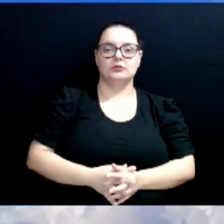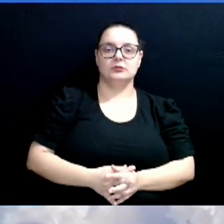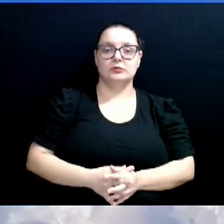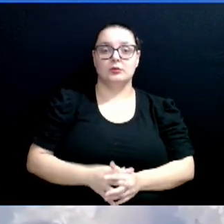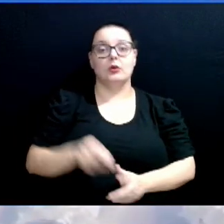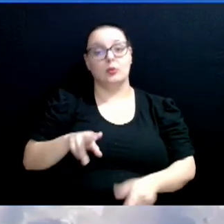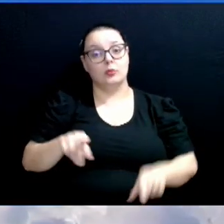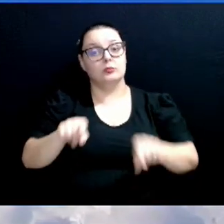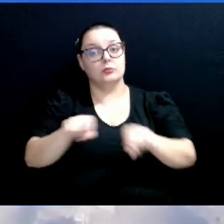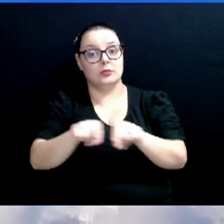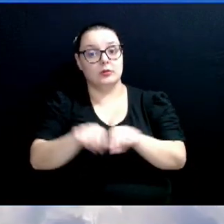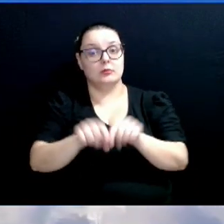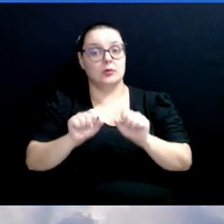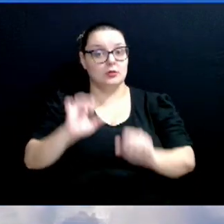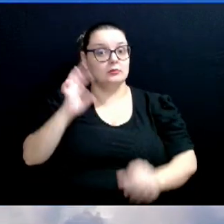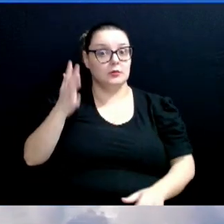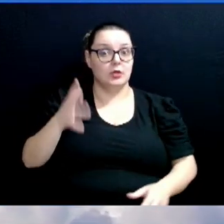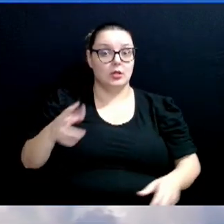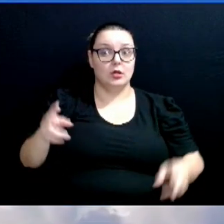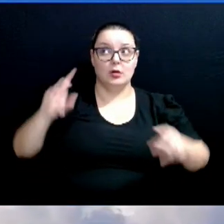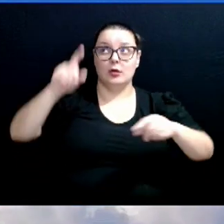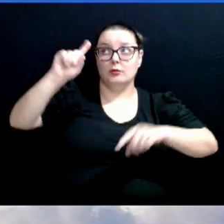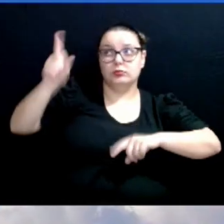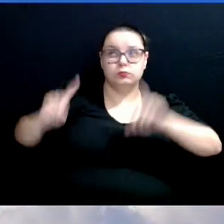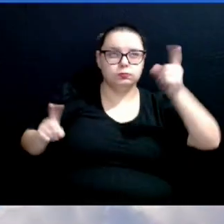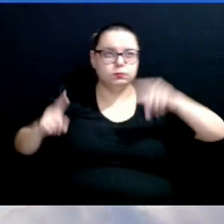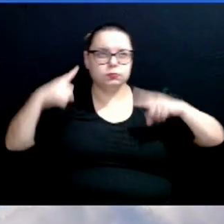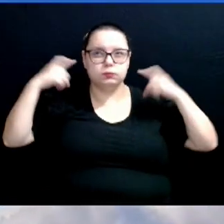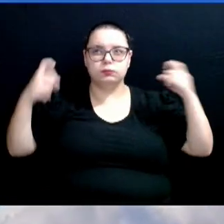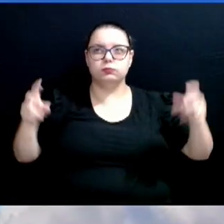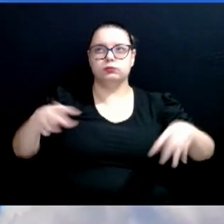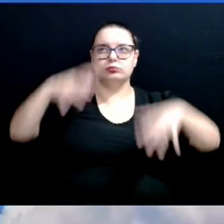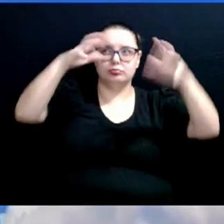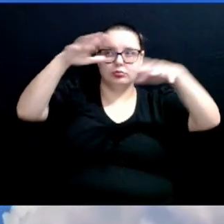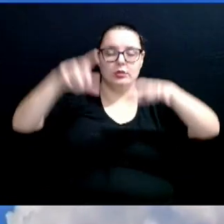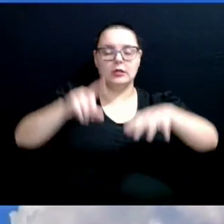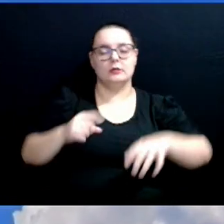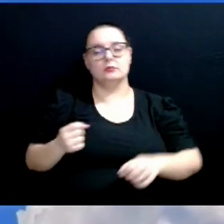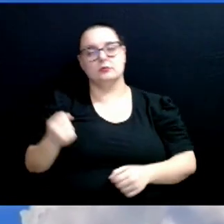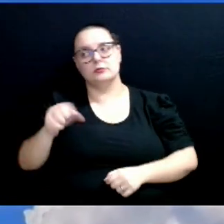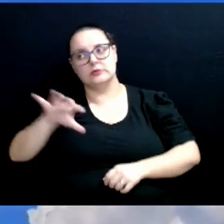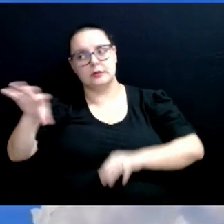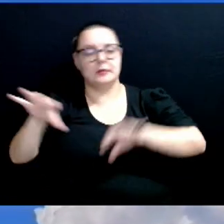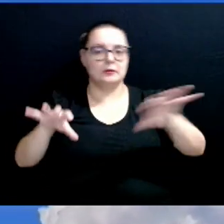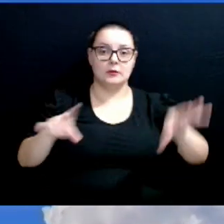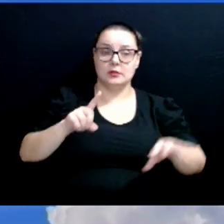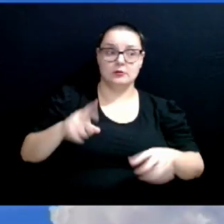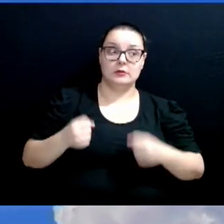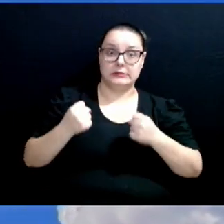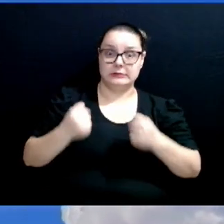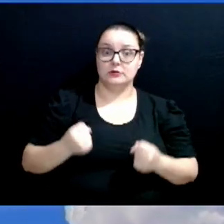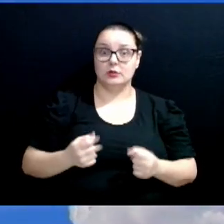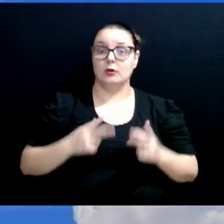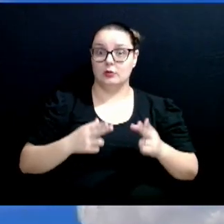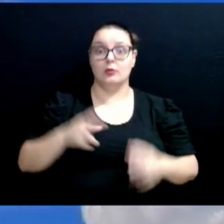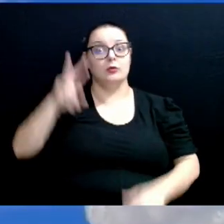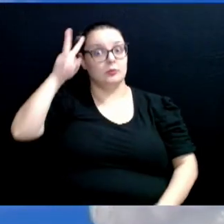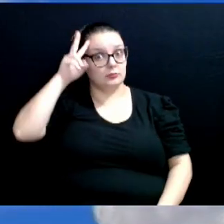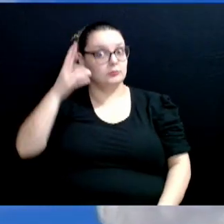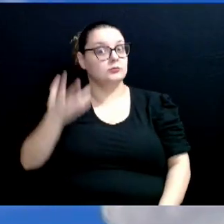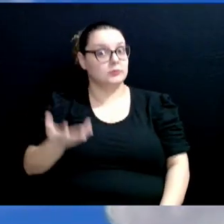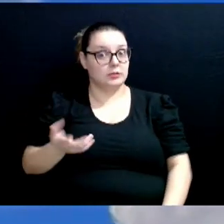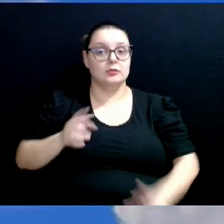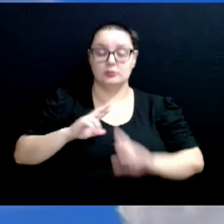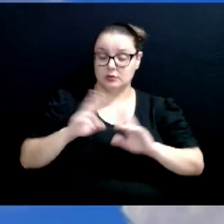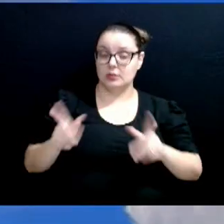que aconteça temporais isolados, tá? Embora não esperamos aí temporais tão intensos quanto o de segunda-feira e nem